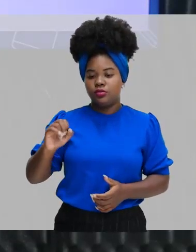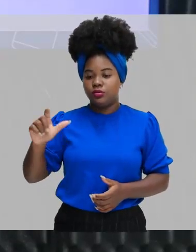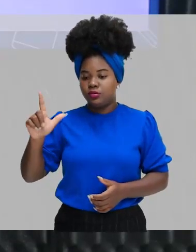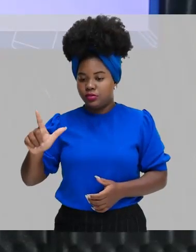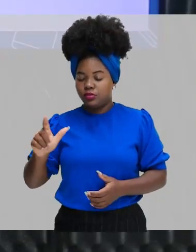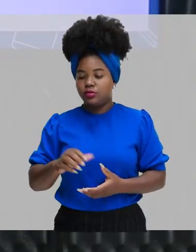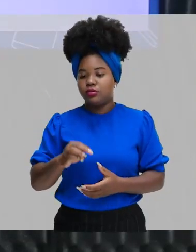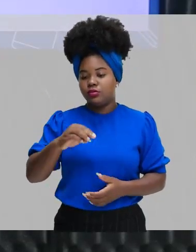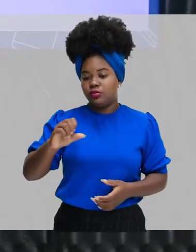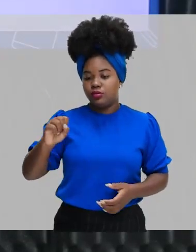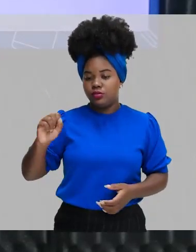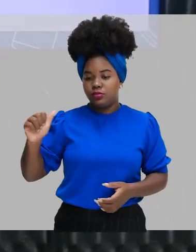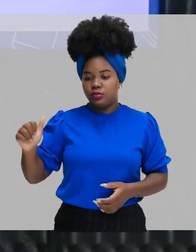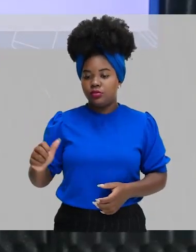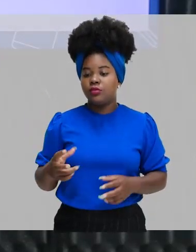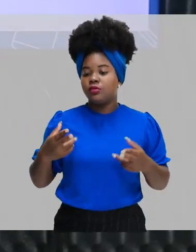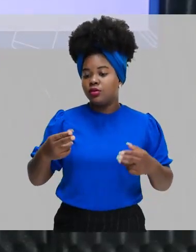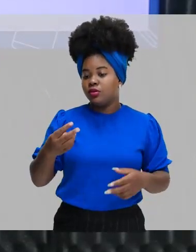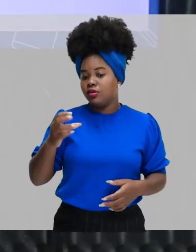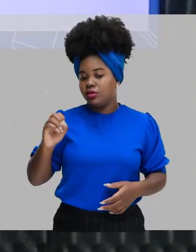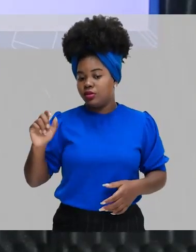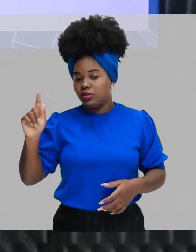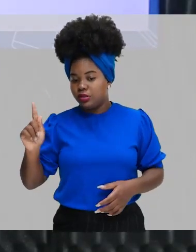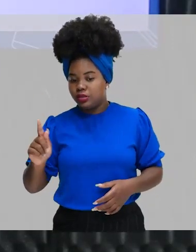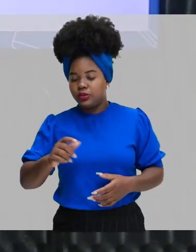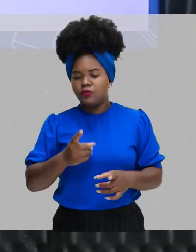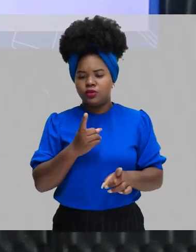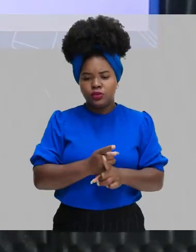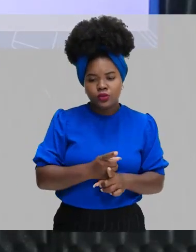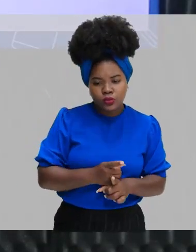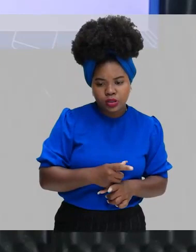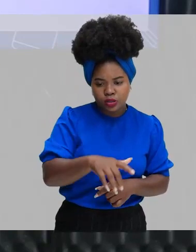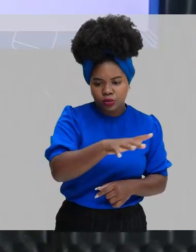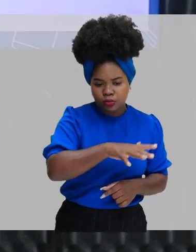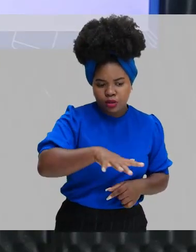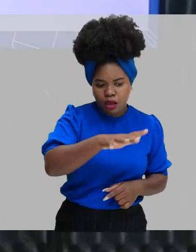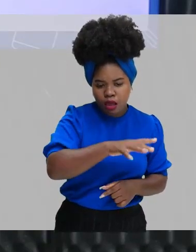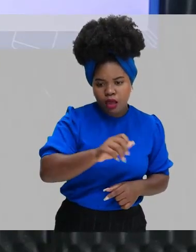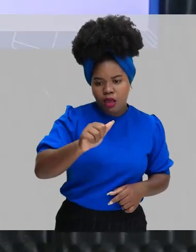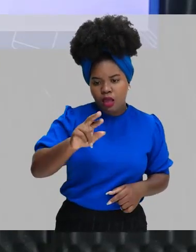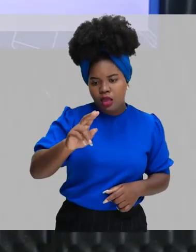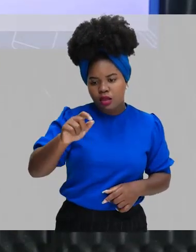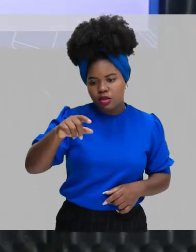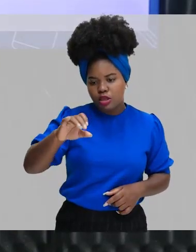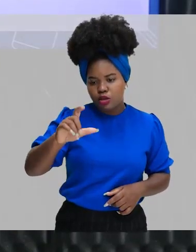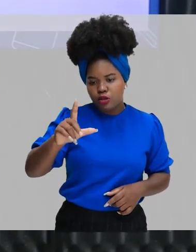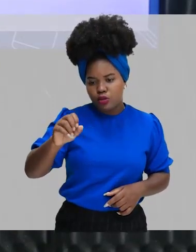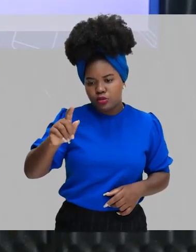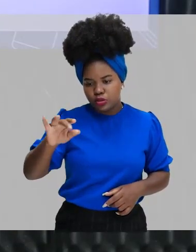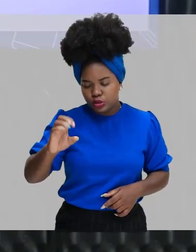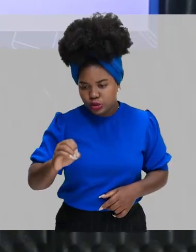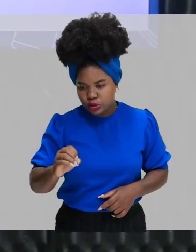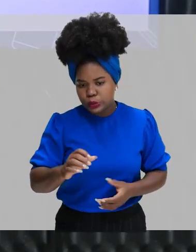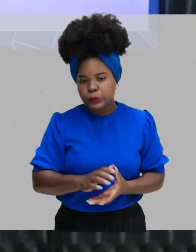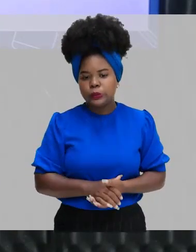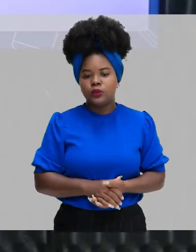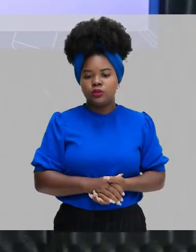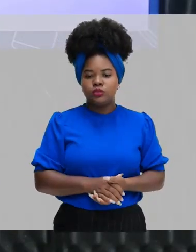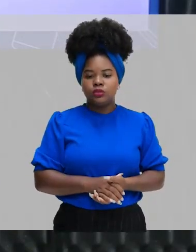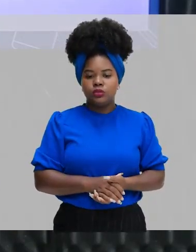igual a 30 G foi encontrado em um sítio arqueológico e a medição de radiação